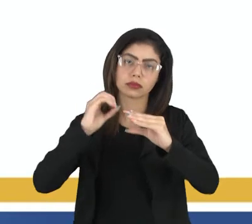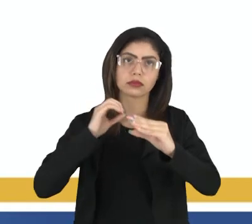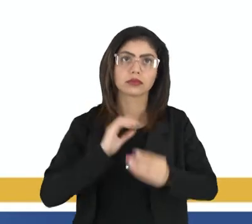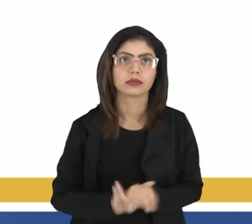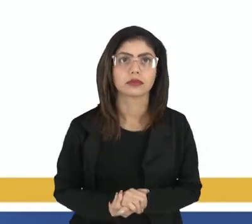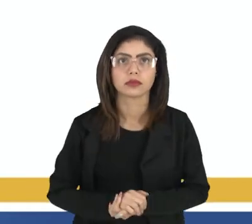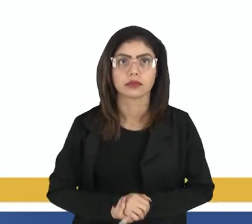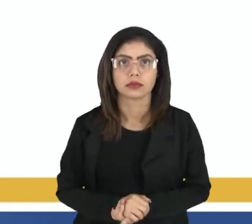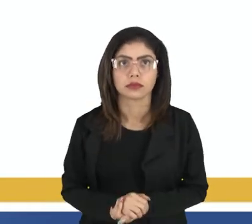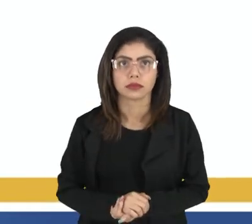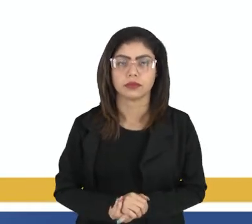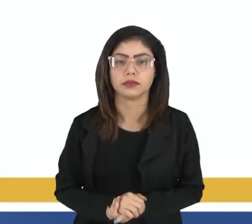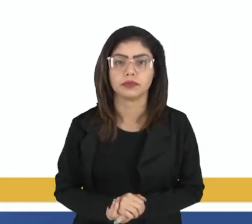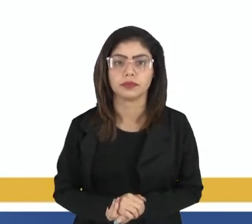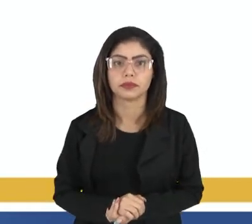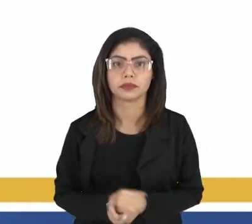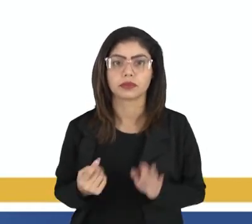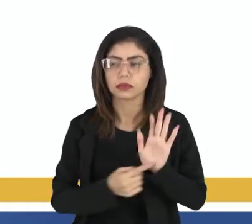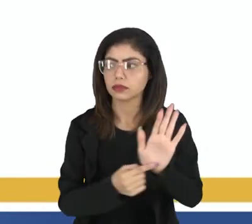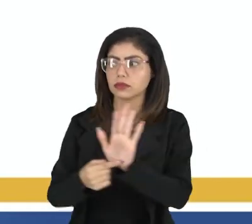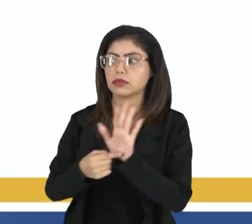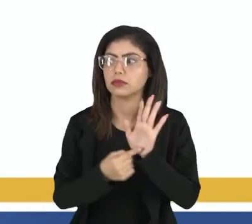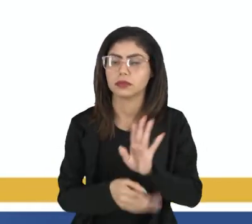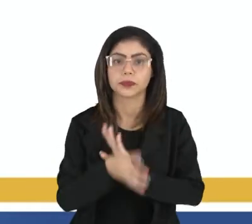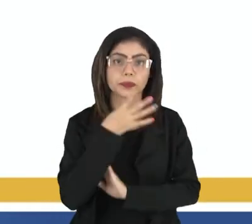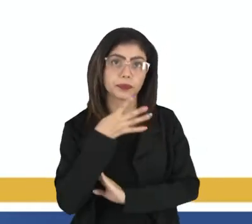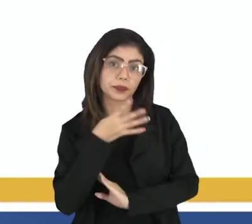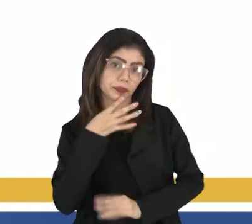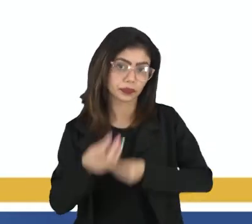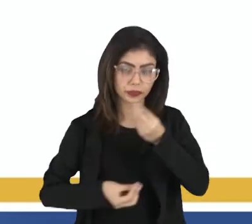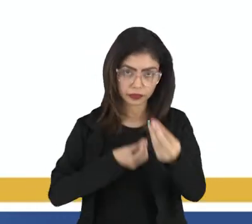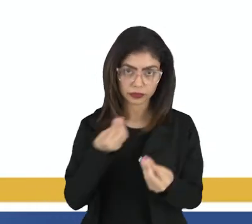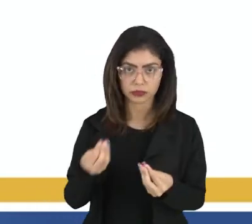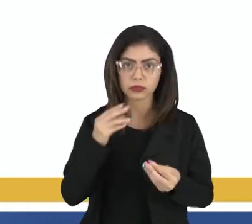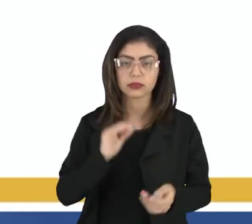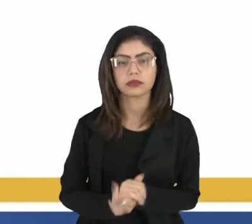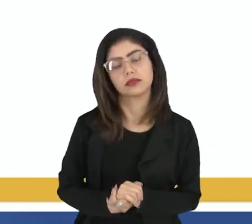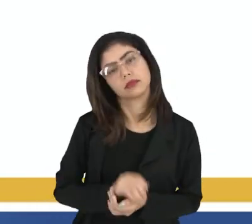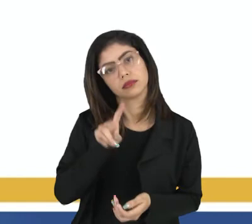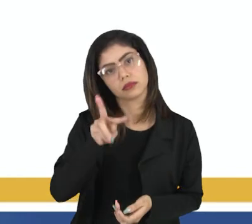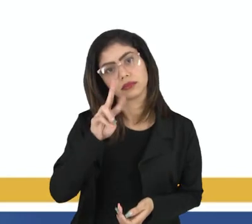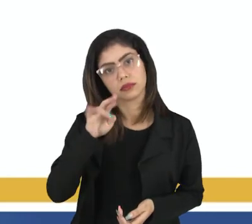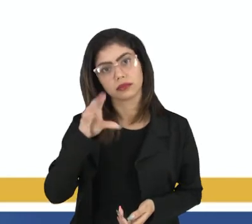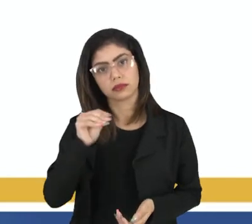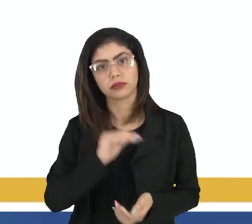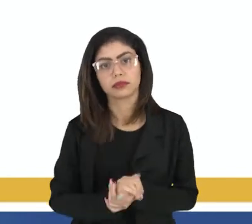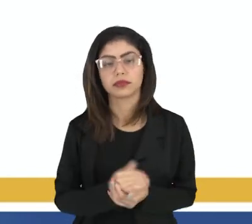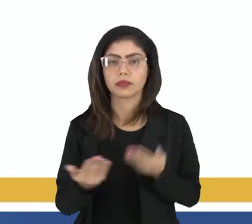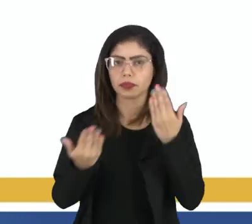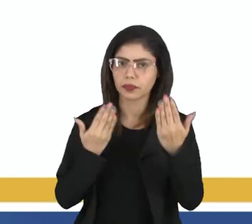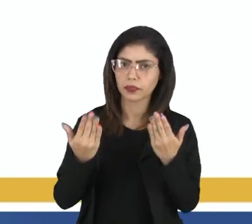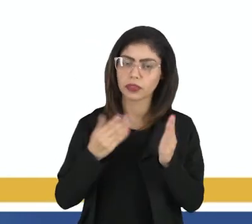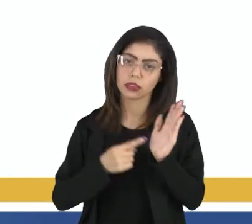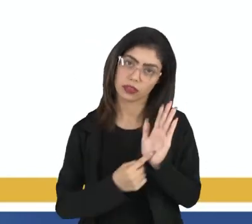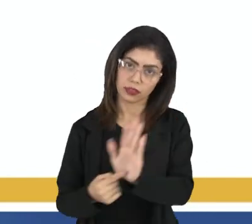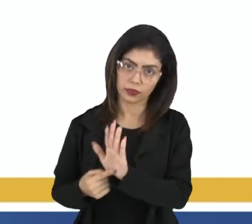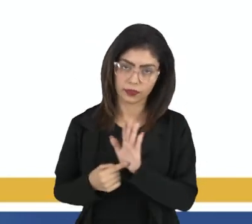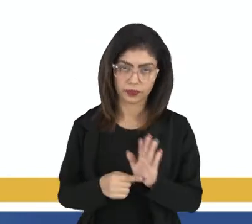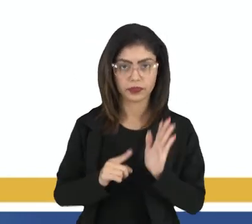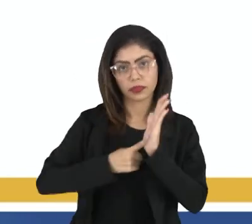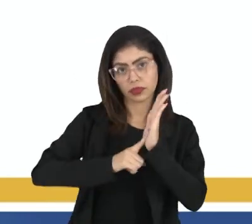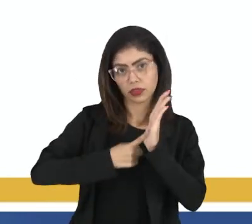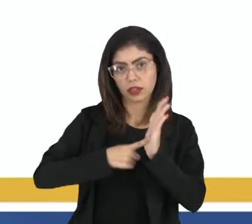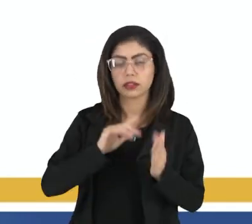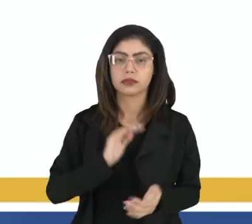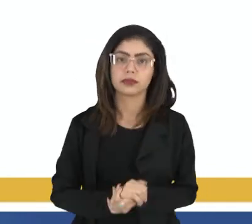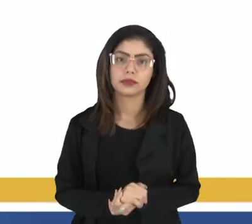V representa o conhecimento como vértice da parábola, que, nesse caso, é o